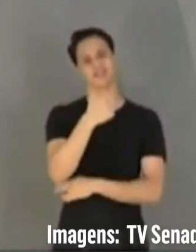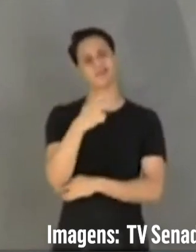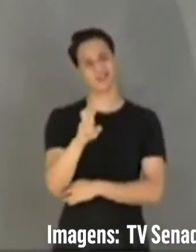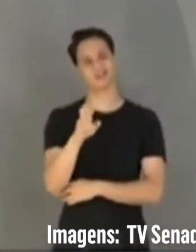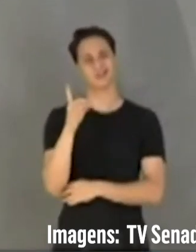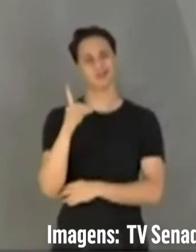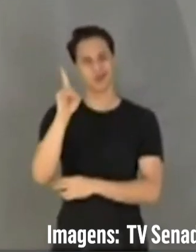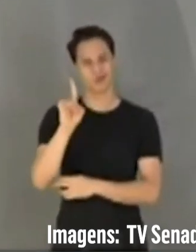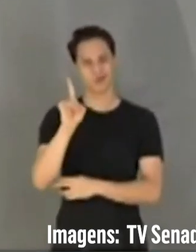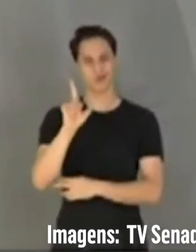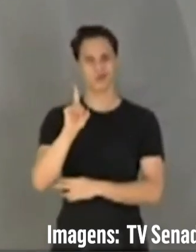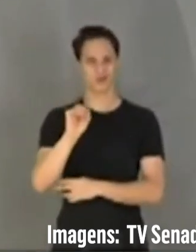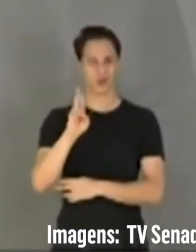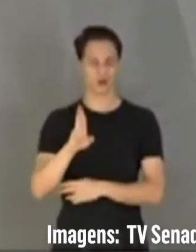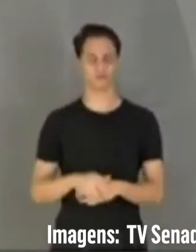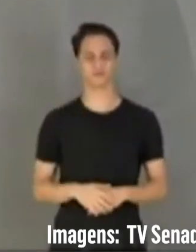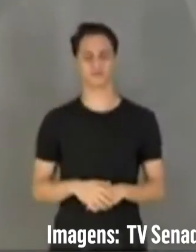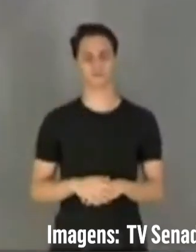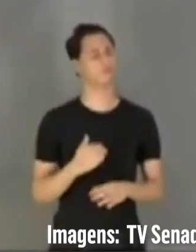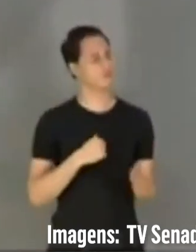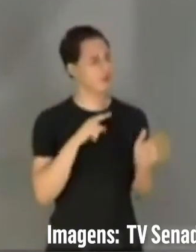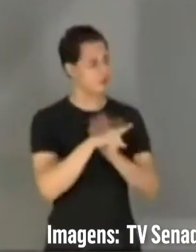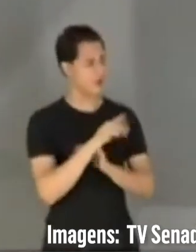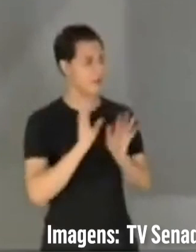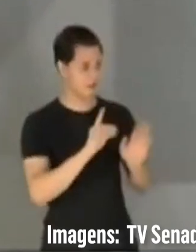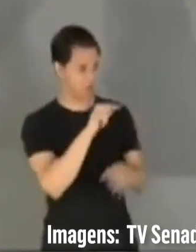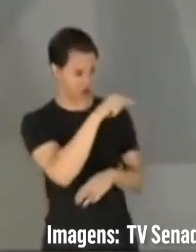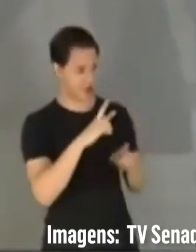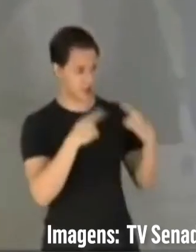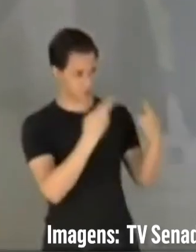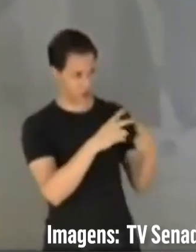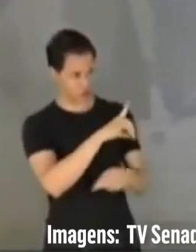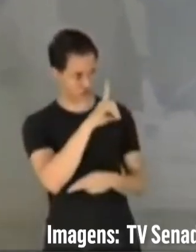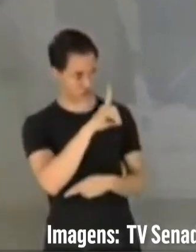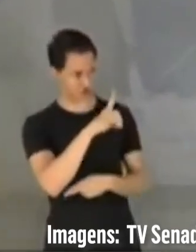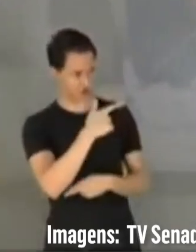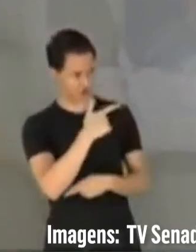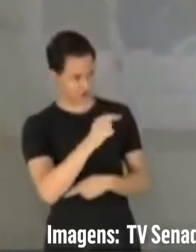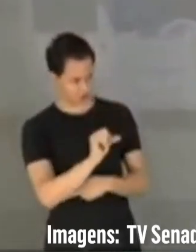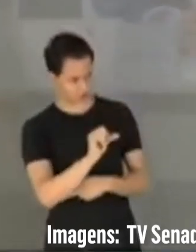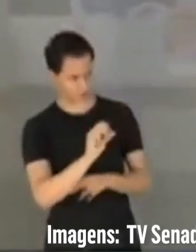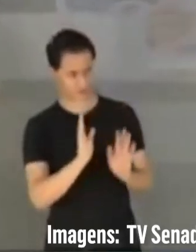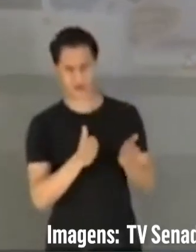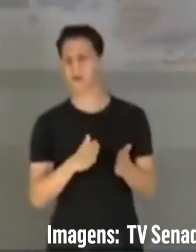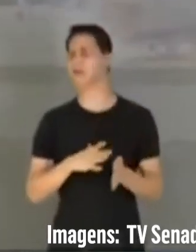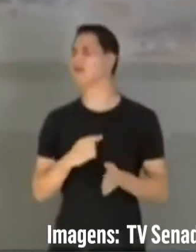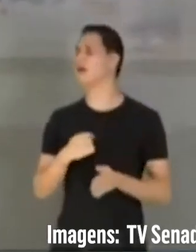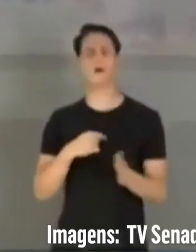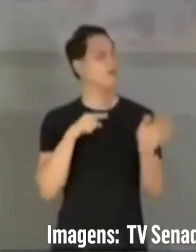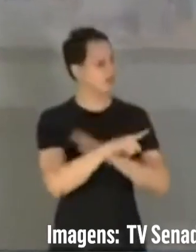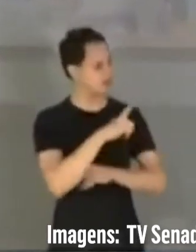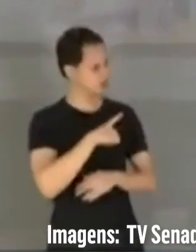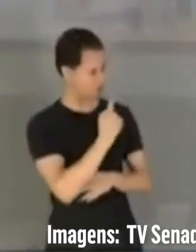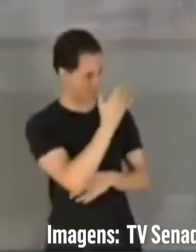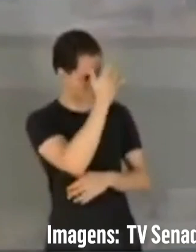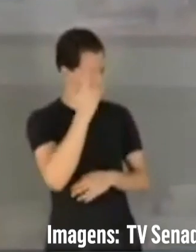senhora... Desculpa, senhora, a senhora estava nessa reunião dia 20 de novembro? Estava, senador. E tinha alguém representando a Barat ou era